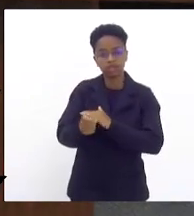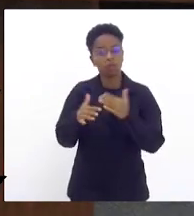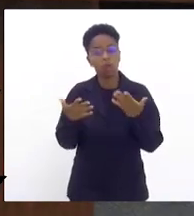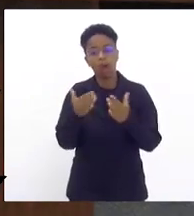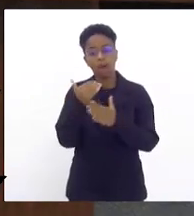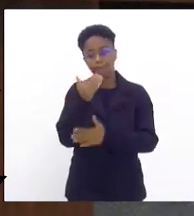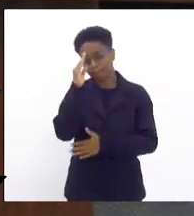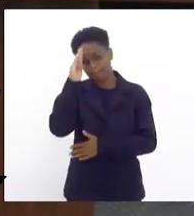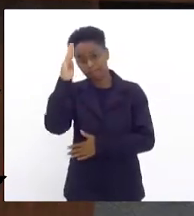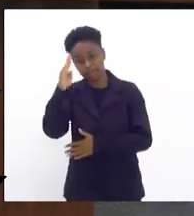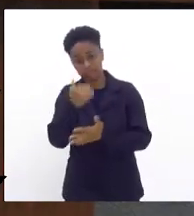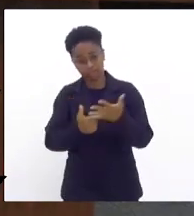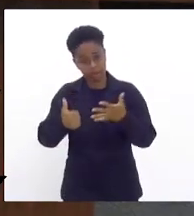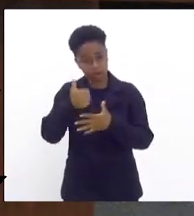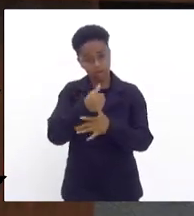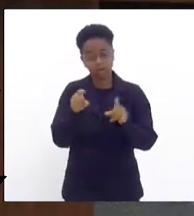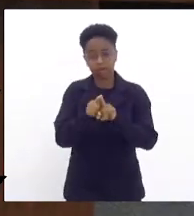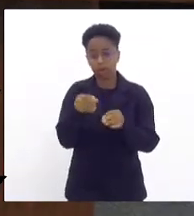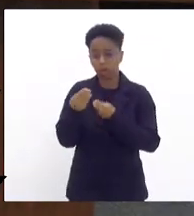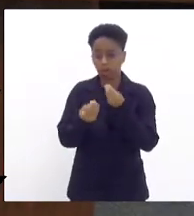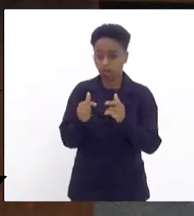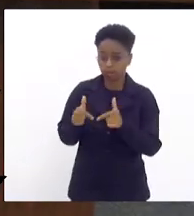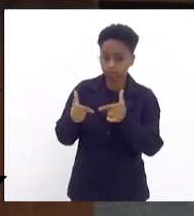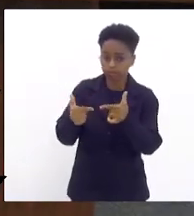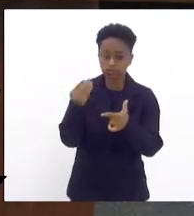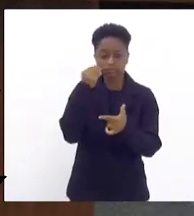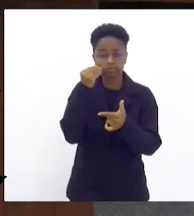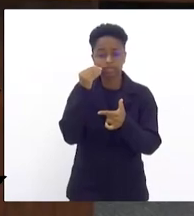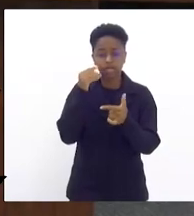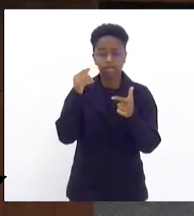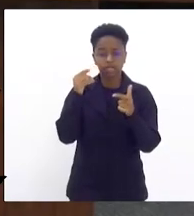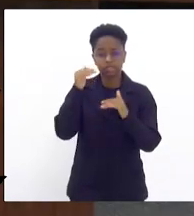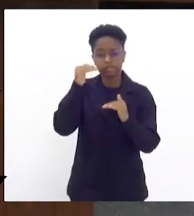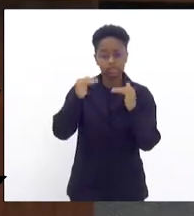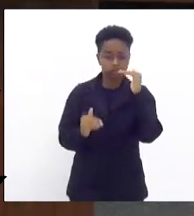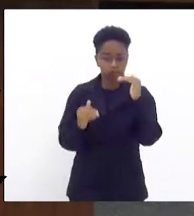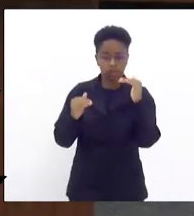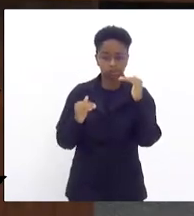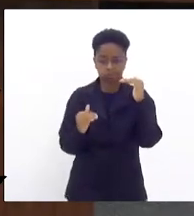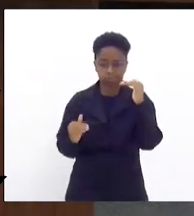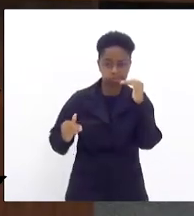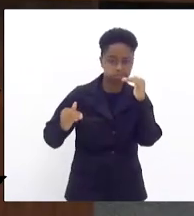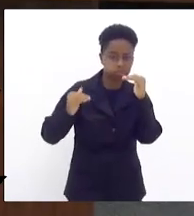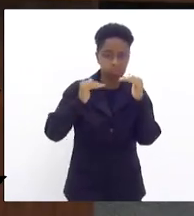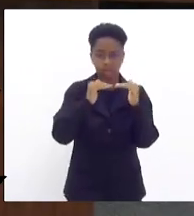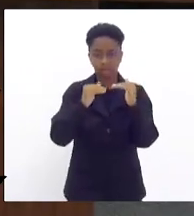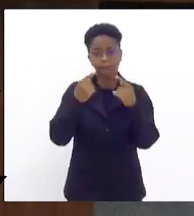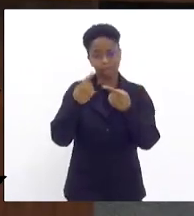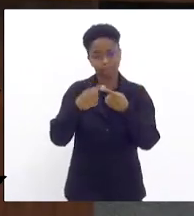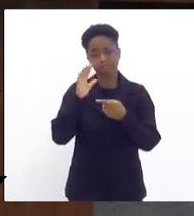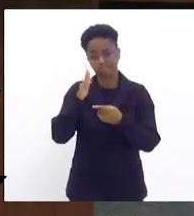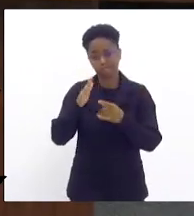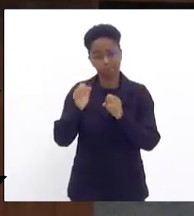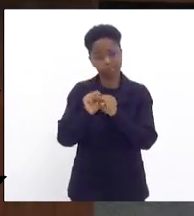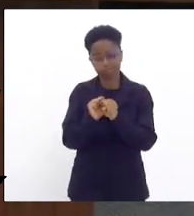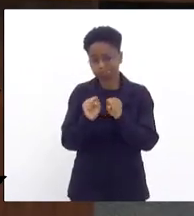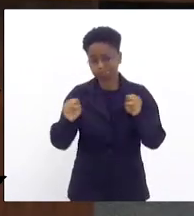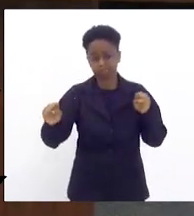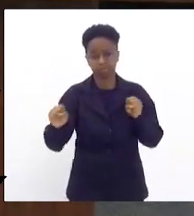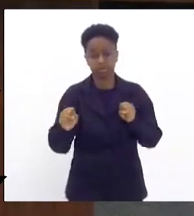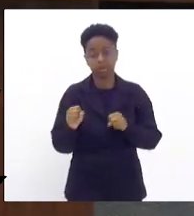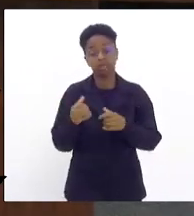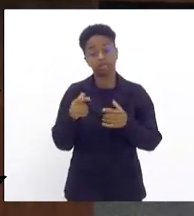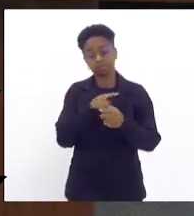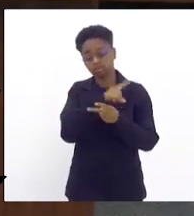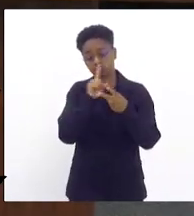como essas empresas vão atuar para reduzir as desigualdades no acesso à água, que são grandes, já eram grandes e tendem a ser ainda maiores. E o